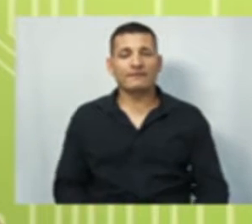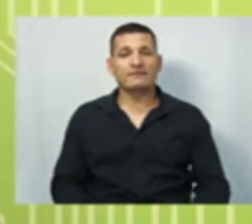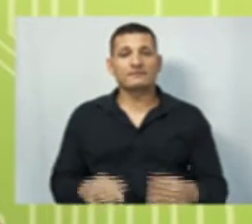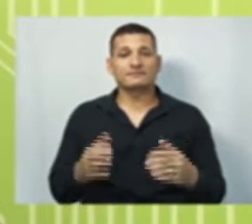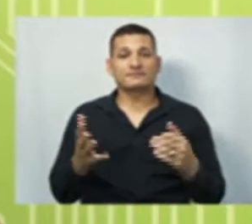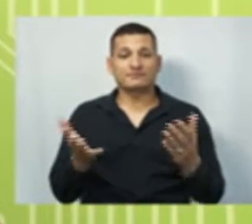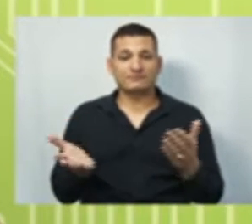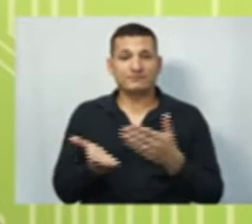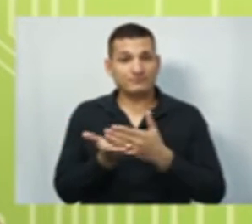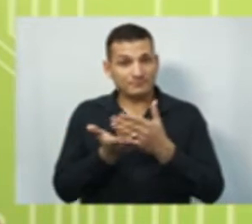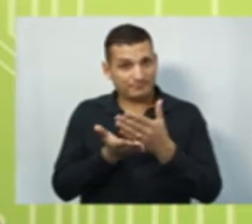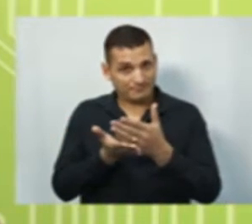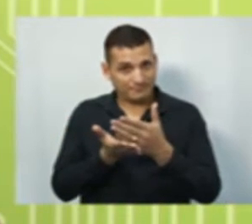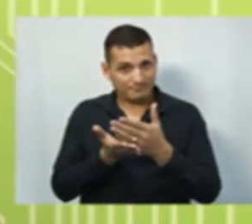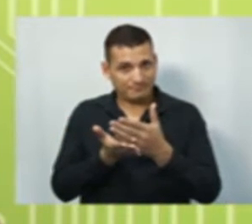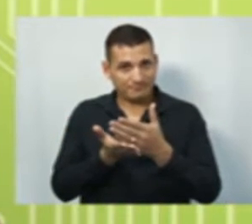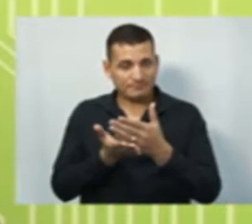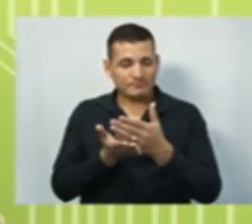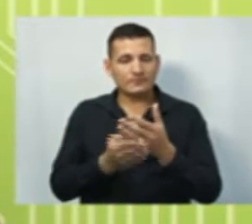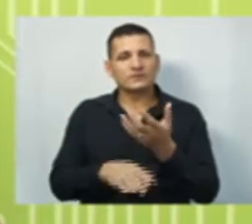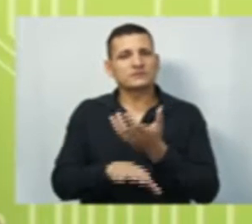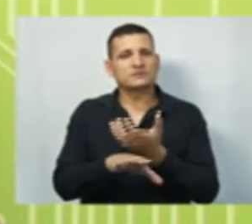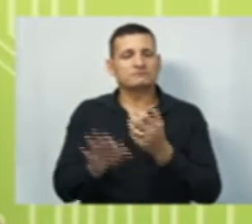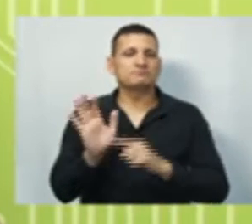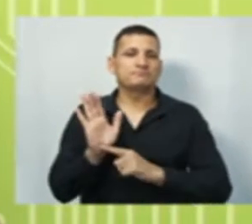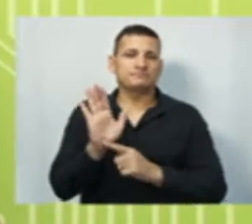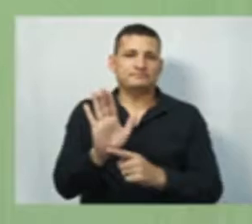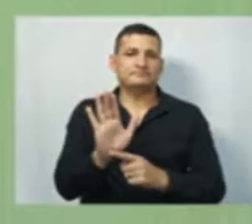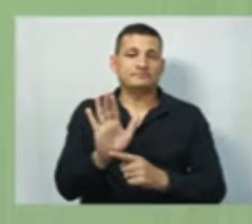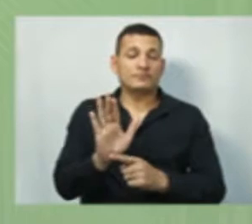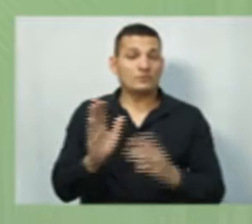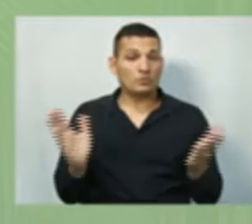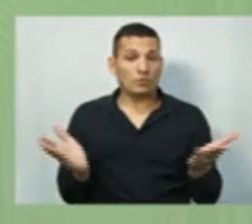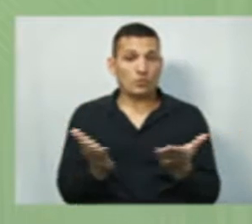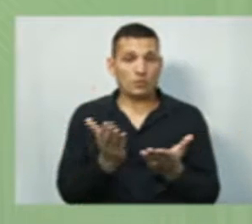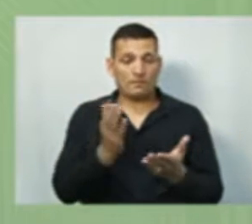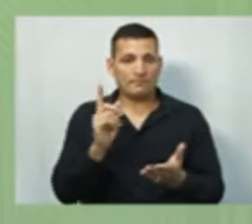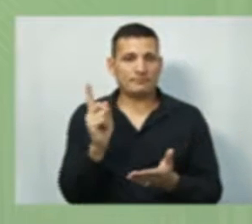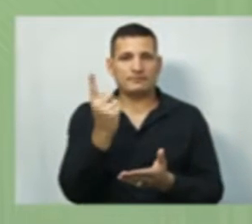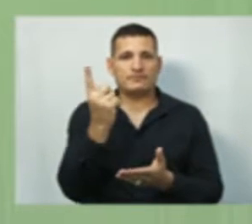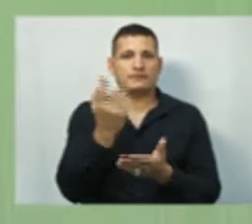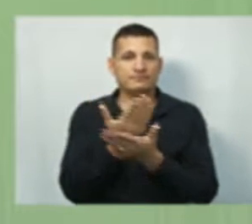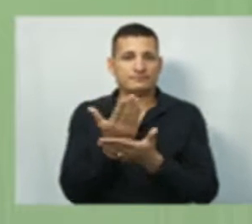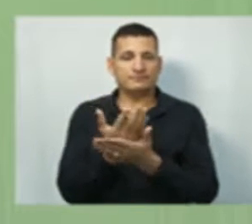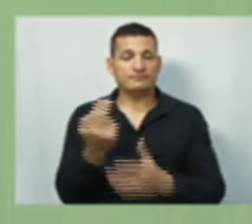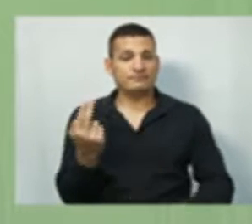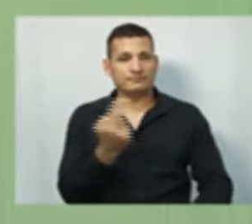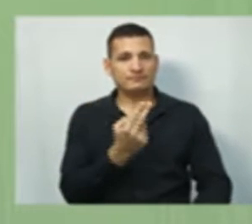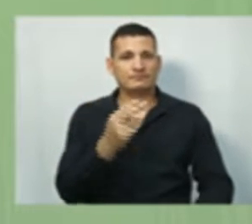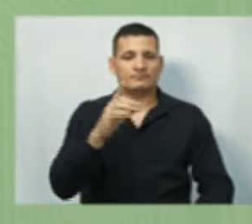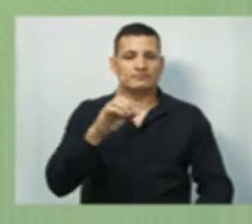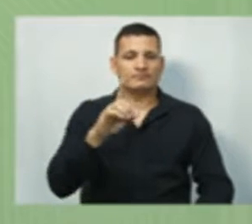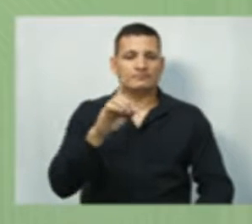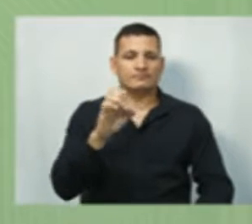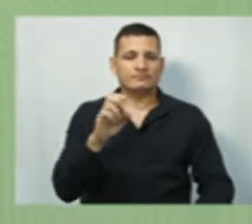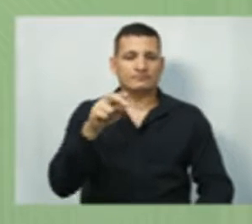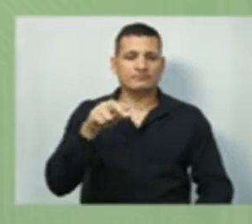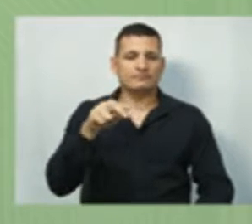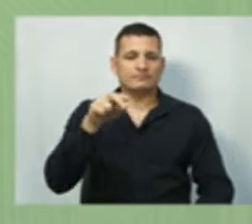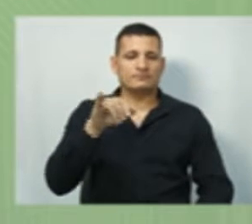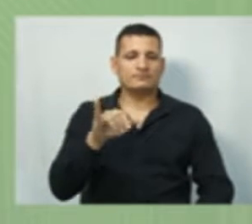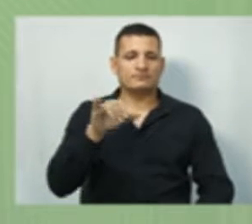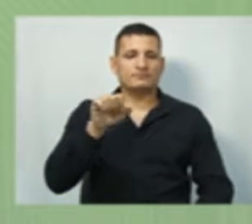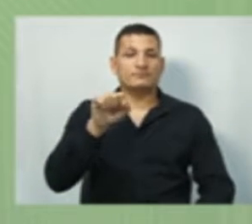começar com a apresentação da disciplina? Bom, essa é a primeira teleaula. Eu sou a professora Denise e está comigo a